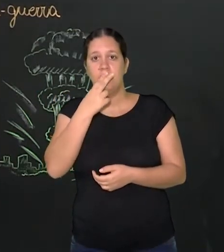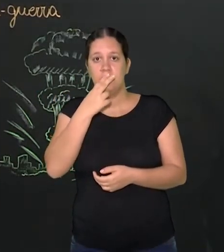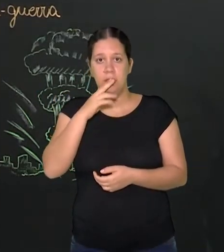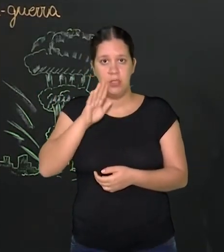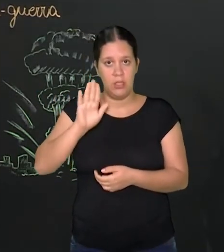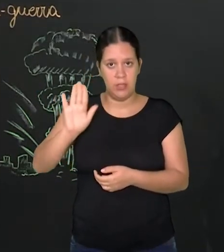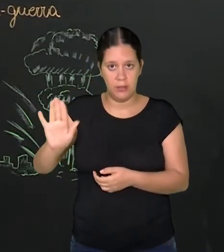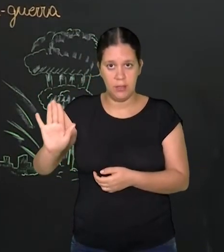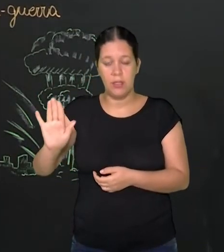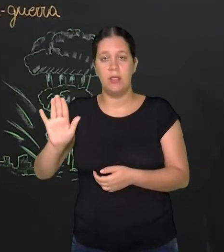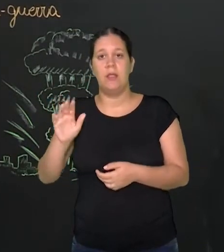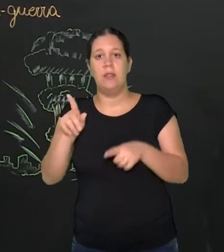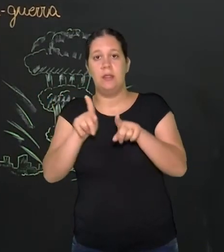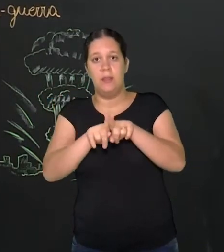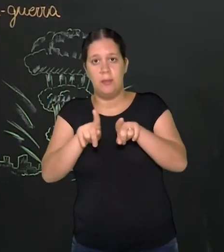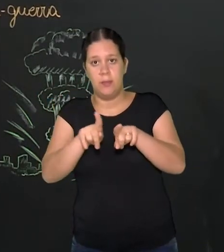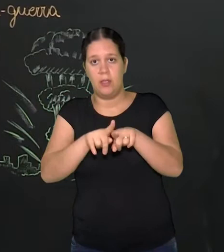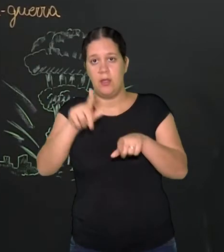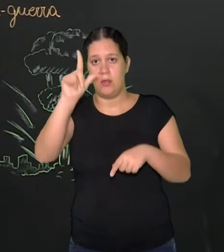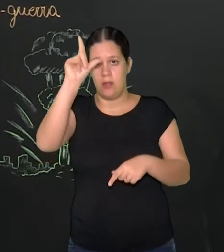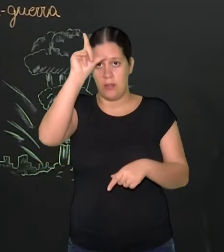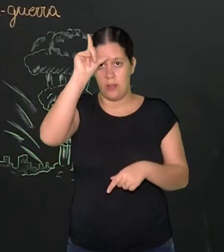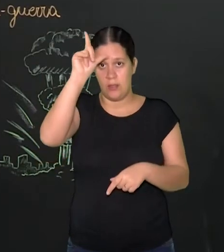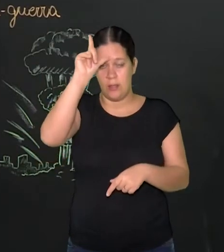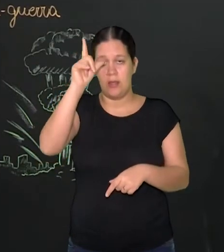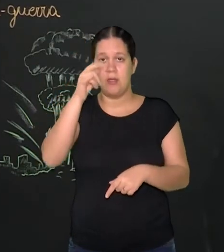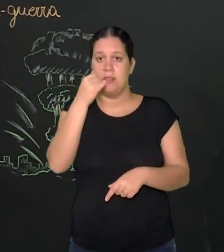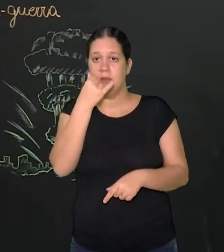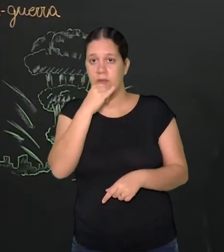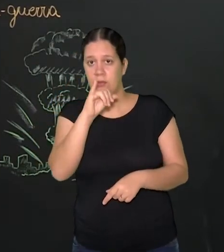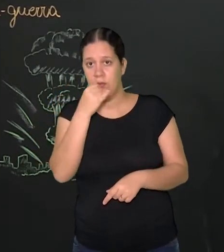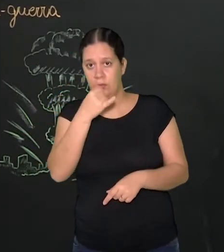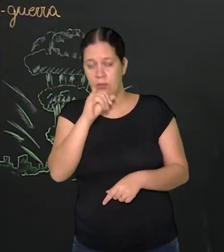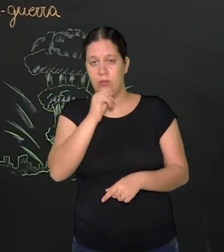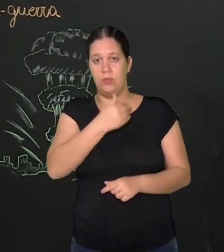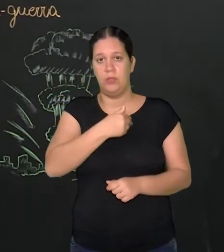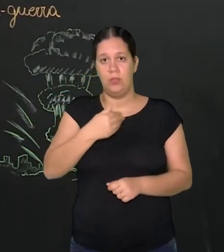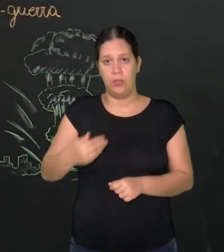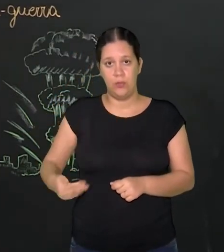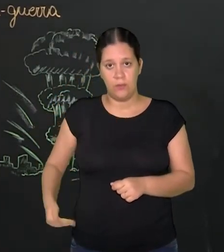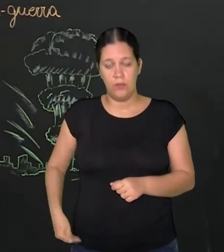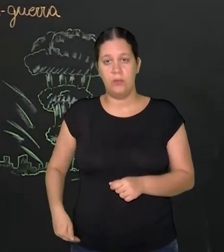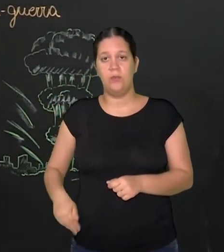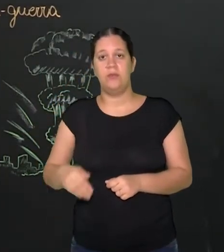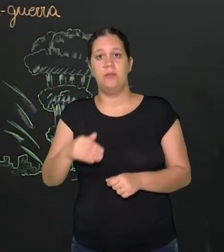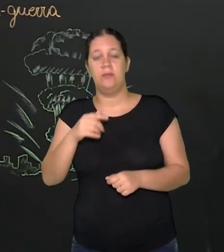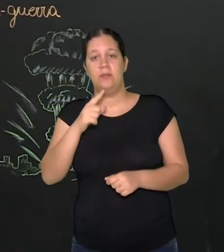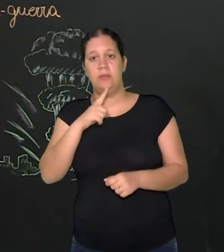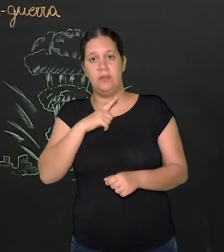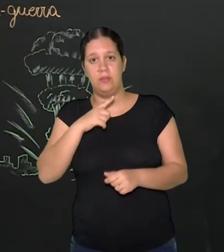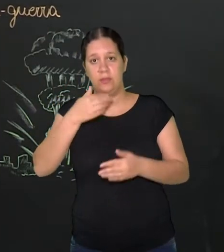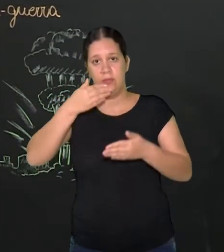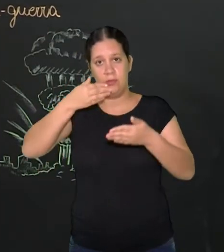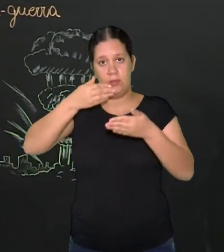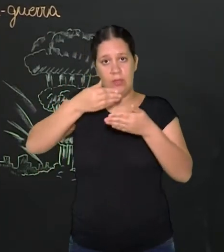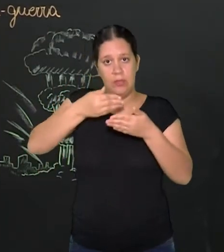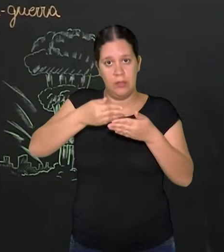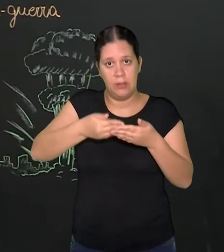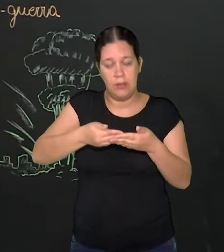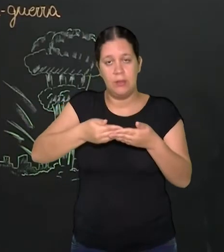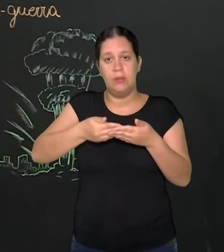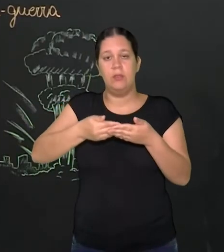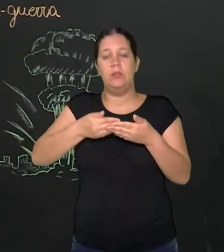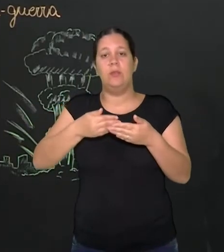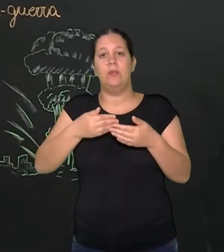Hitler, e do outro lado, a Alemanha, governo do Hitler, a Itália, governo do Mussolini, que tinha proximidade